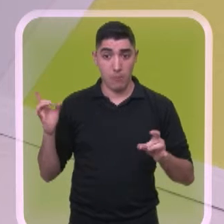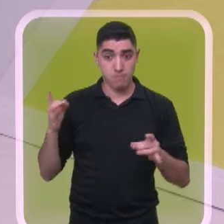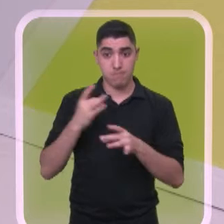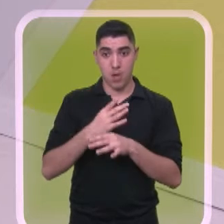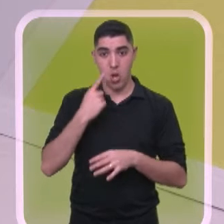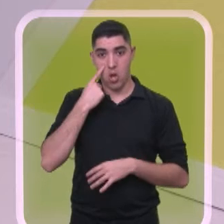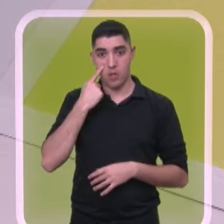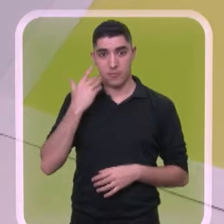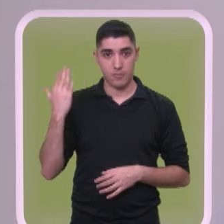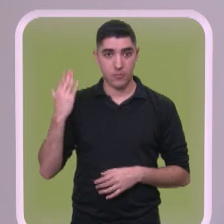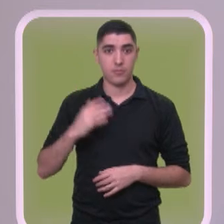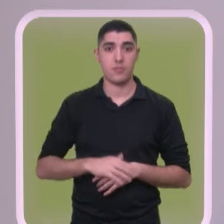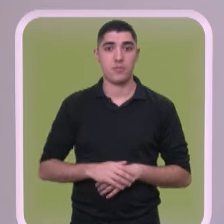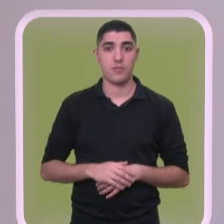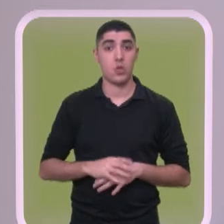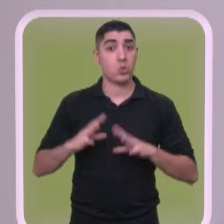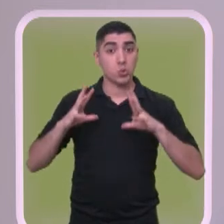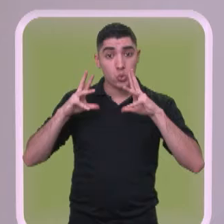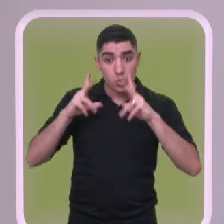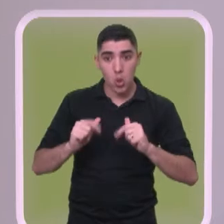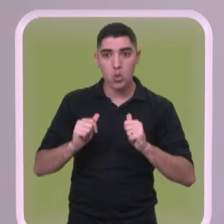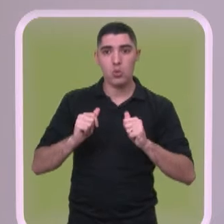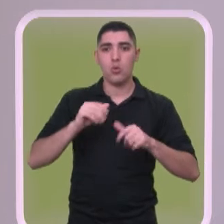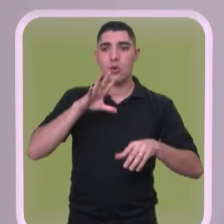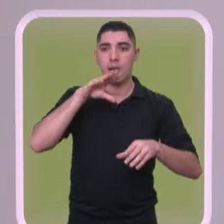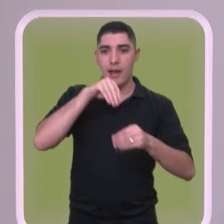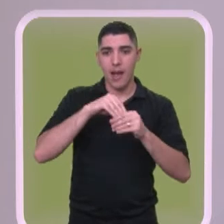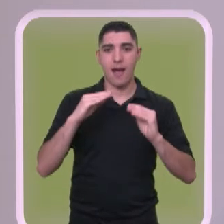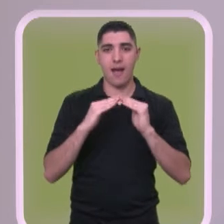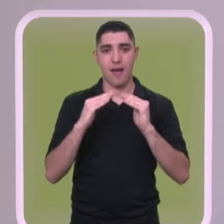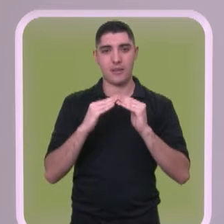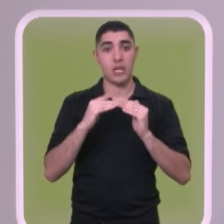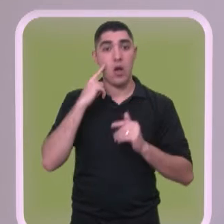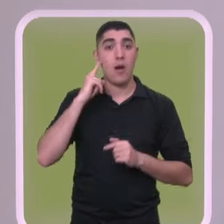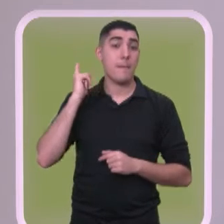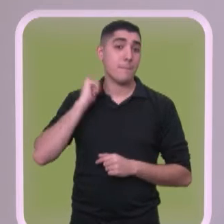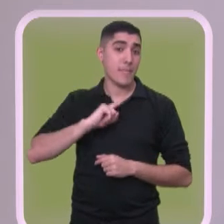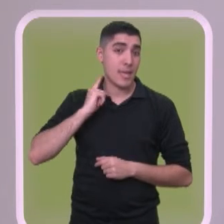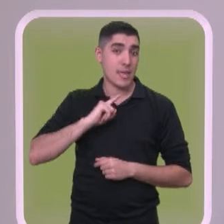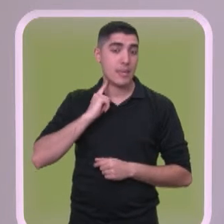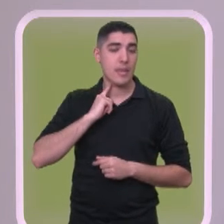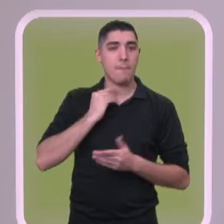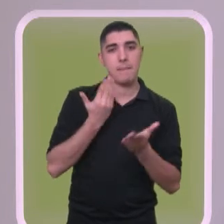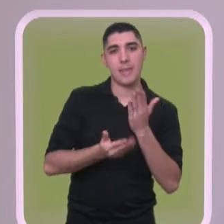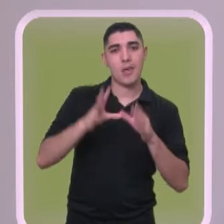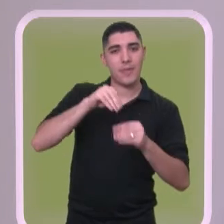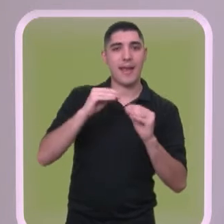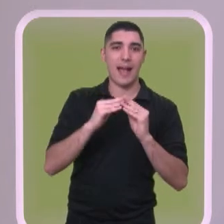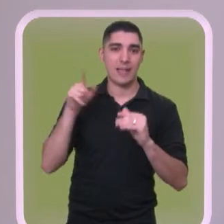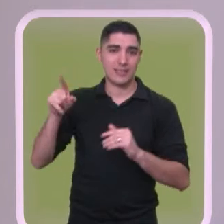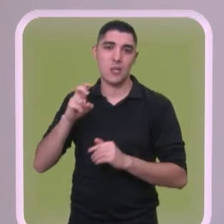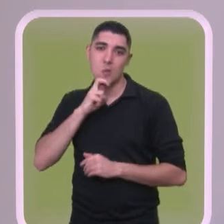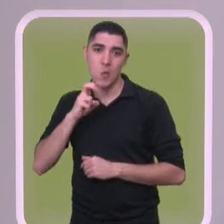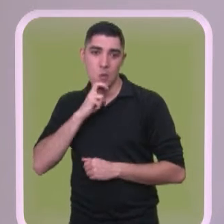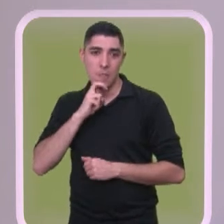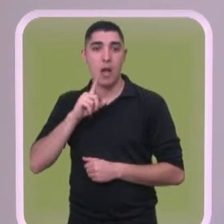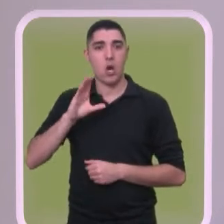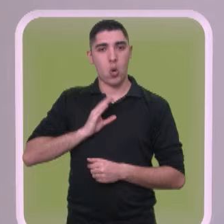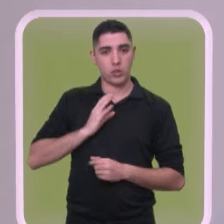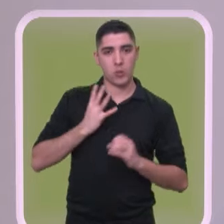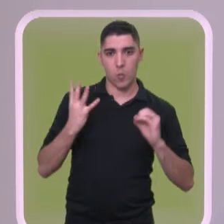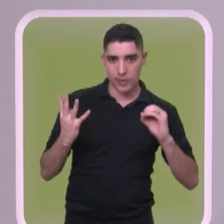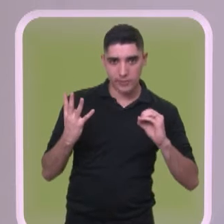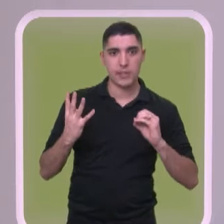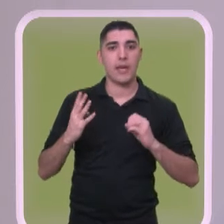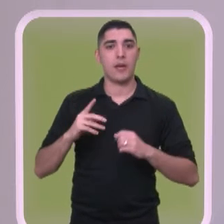oitavas de final, Minas, todo mundo venceu em casa, exceto o Minas, que perdeu para o Sorocaba vencendo fora de casa 3-0. Depois Corinthians 4-0 para